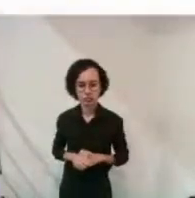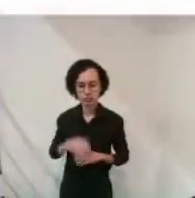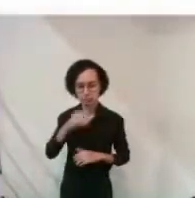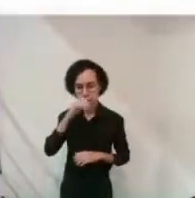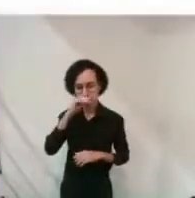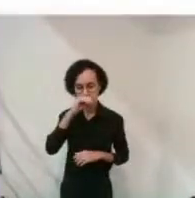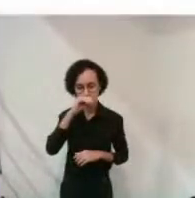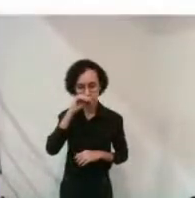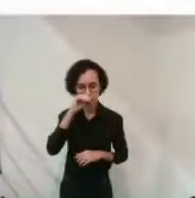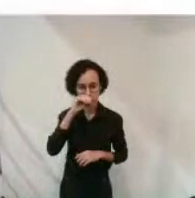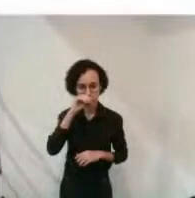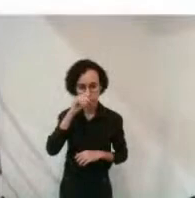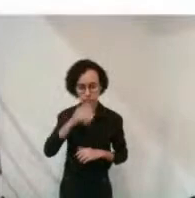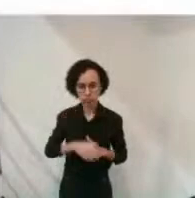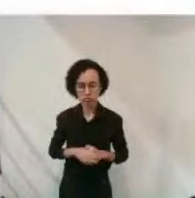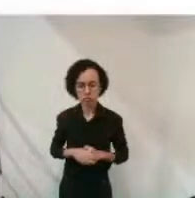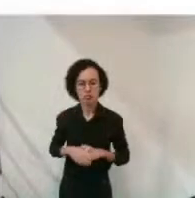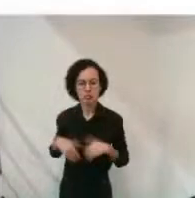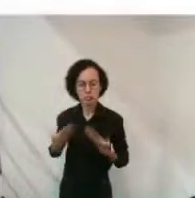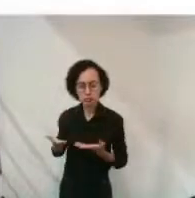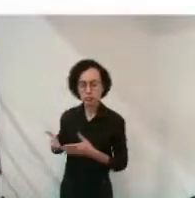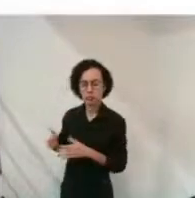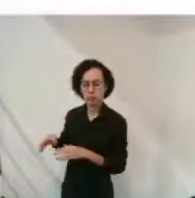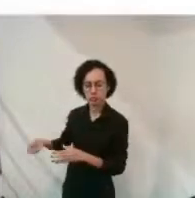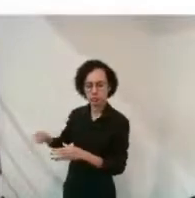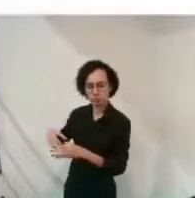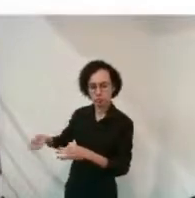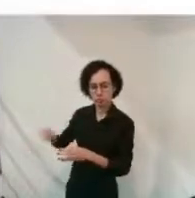E a coleta seletiva?